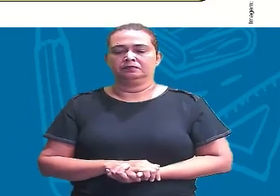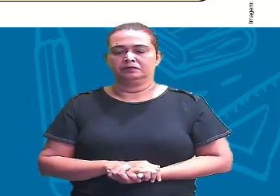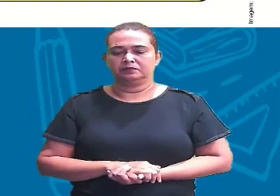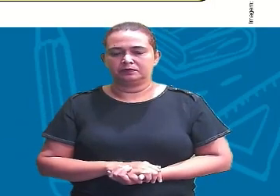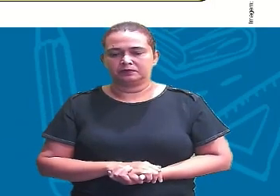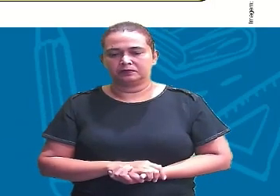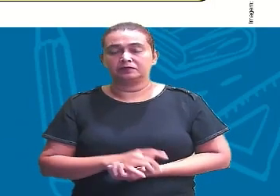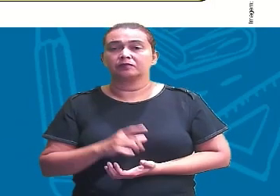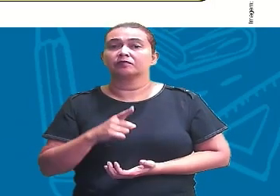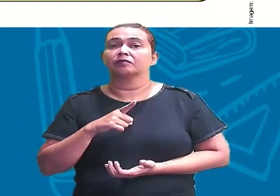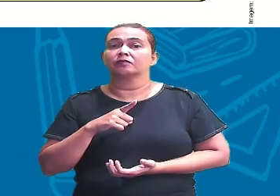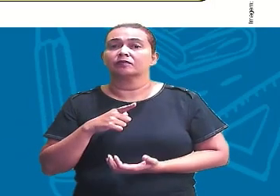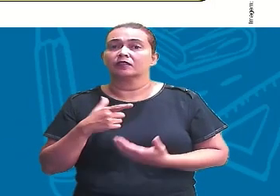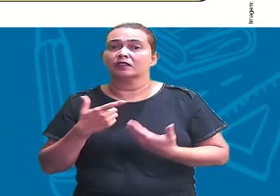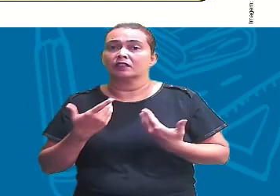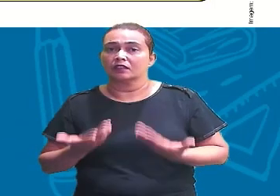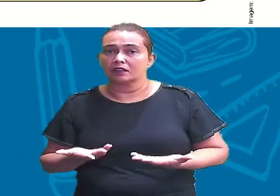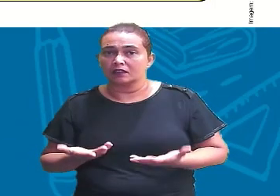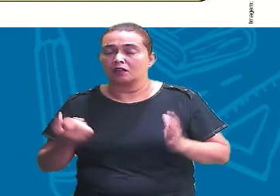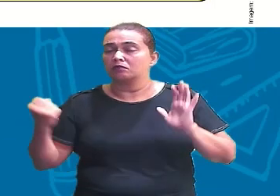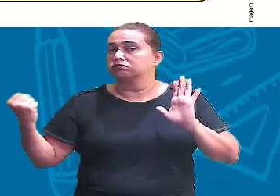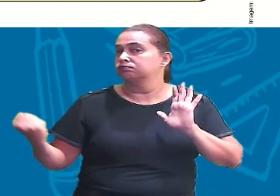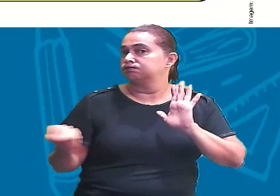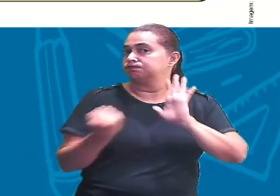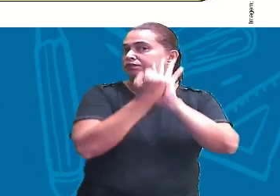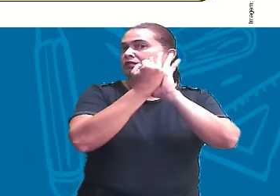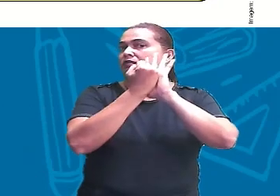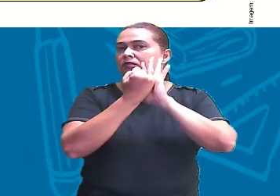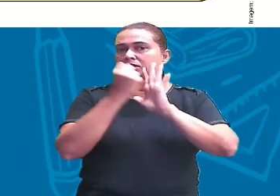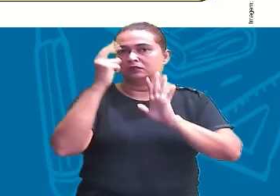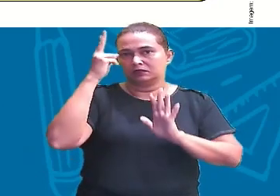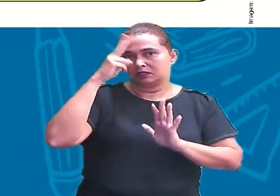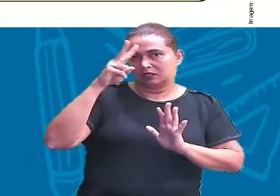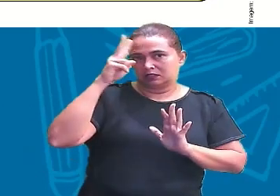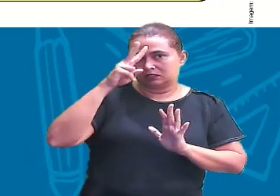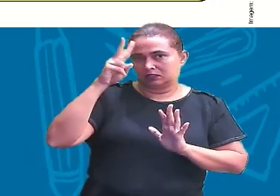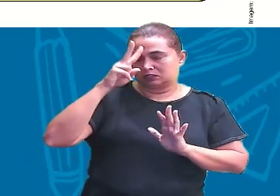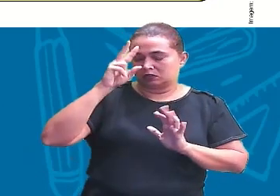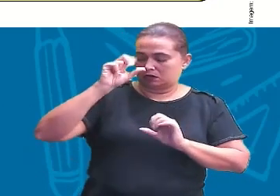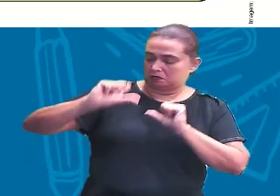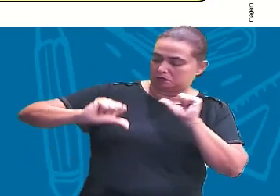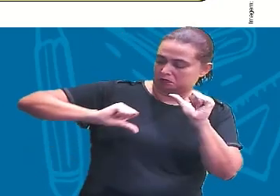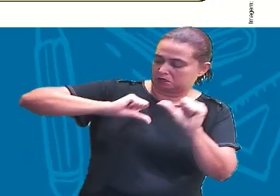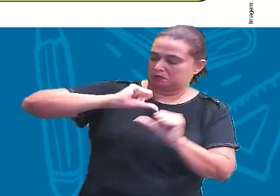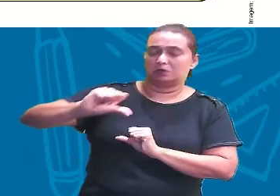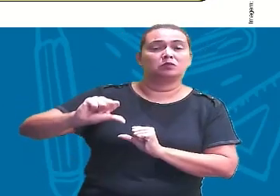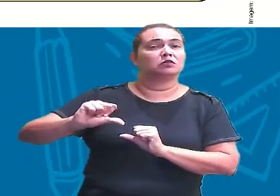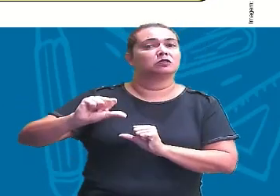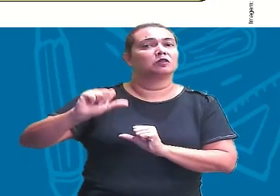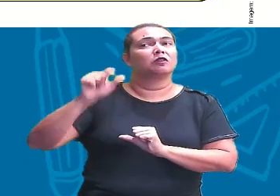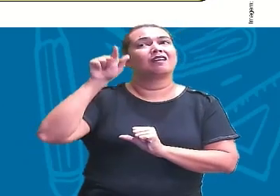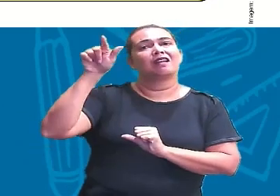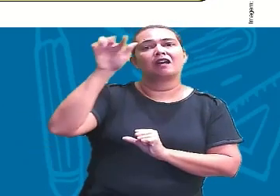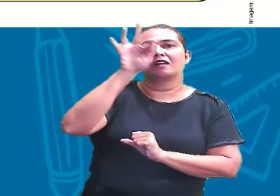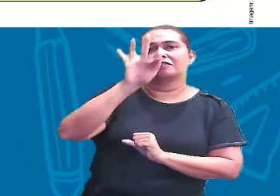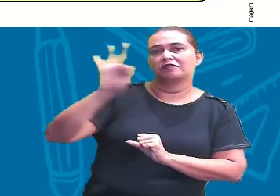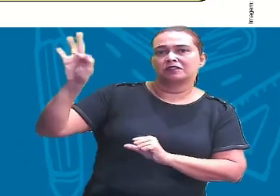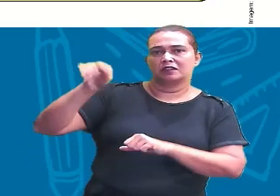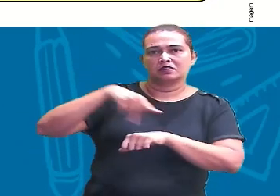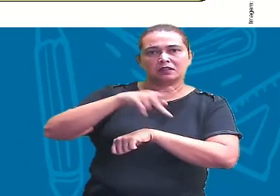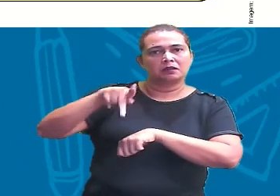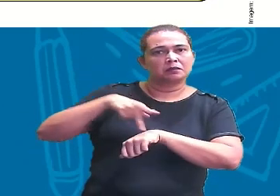um dos marcos da história, alterou profundamente a base do poder político e social da França, sob o lema